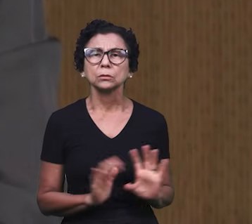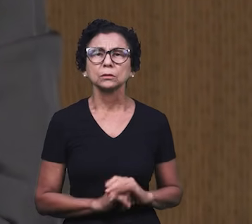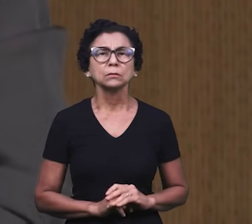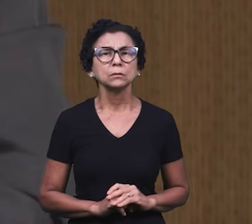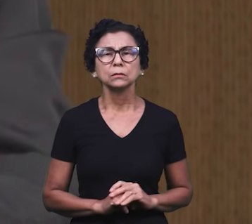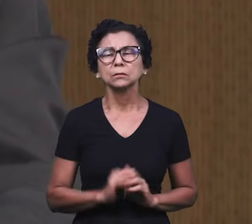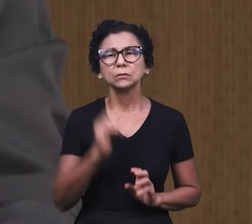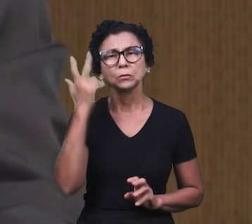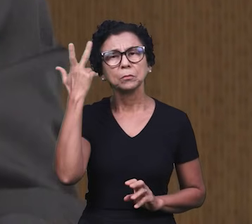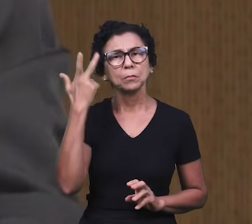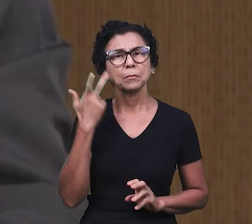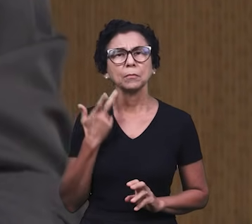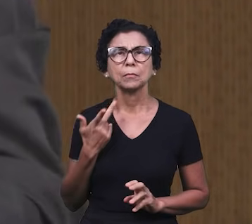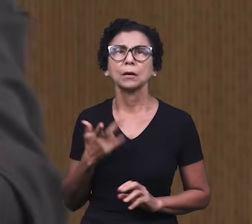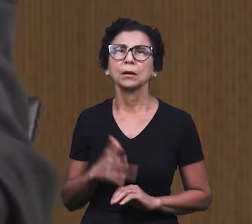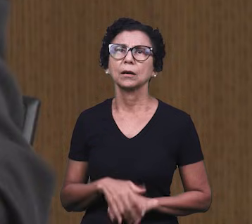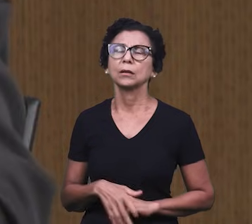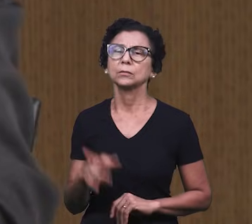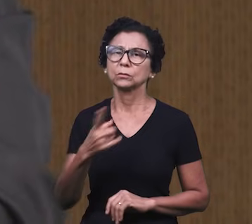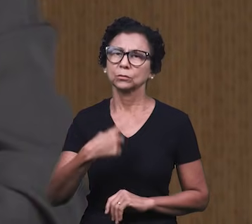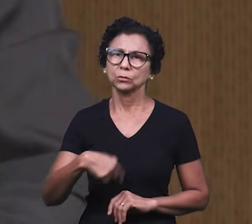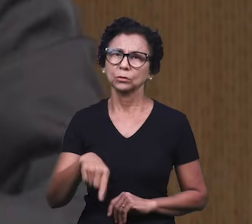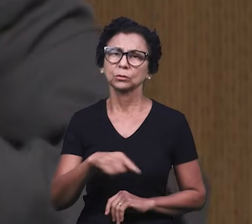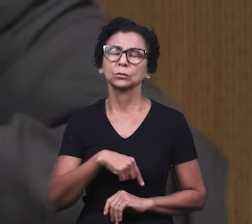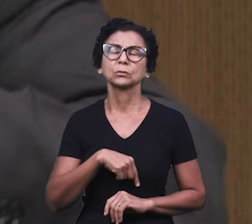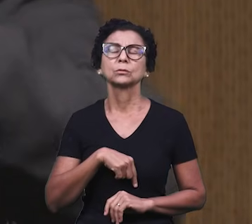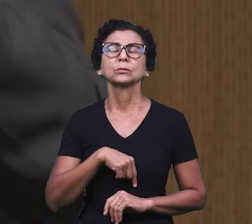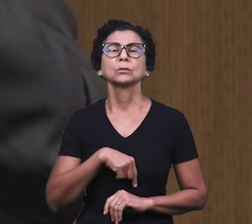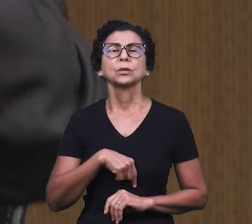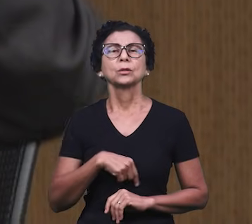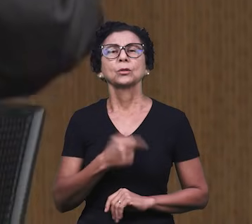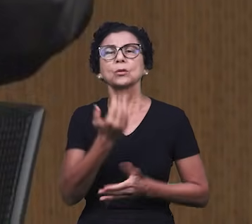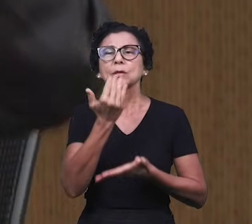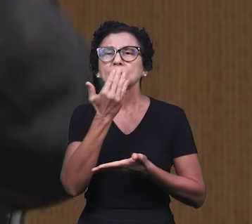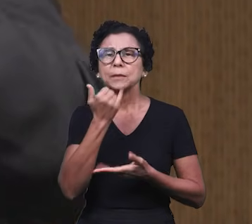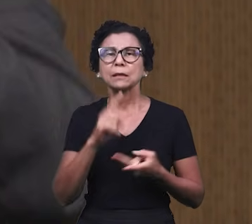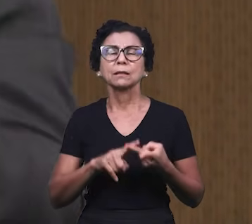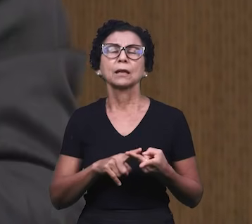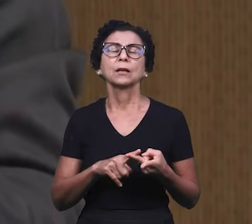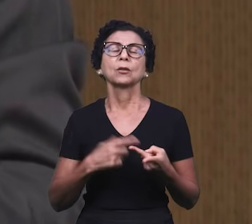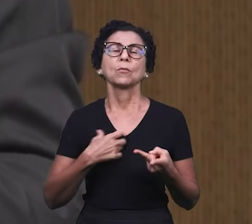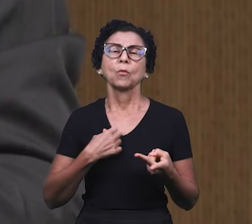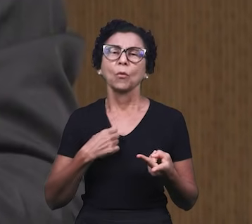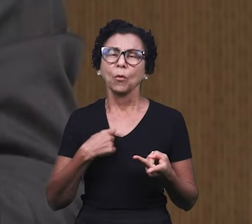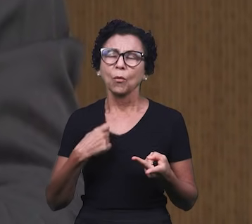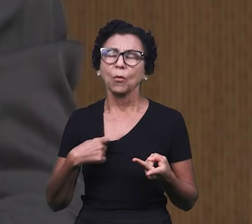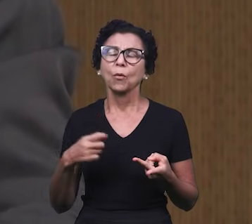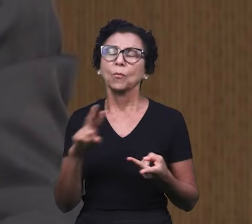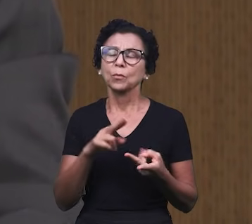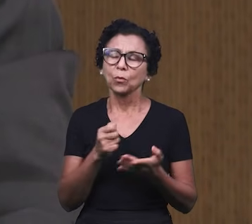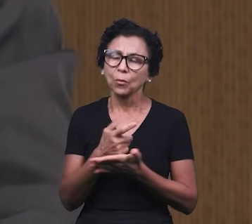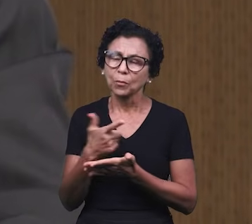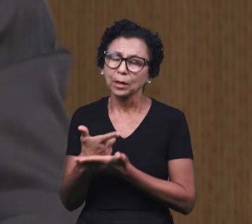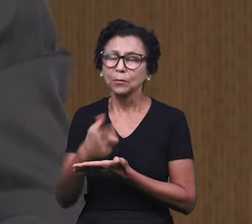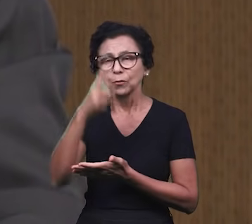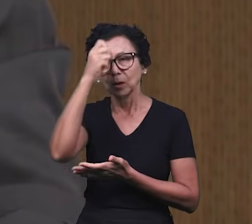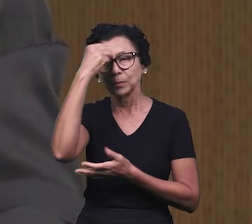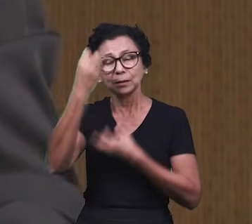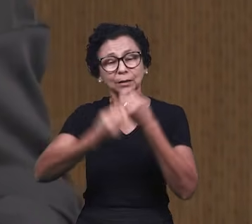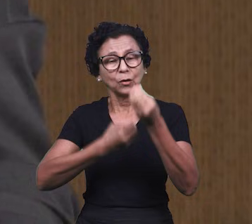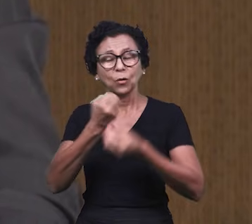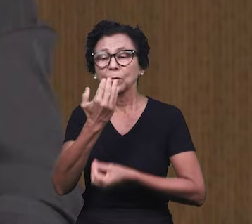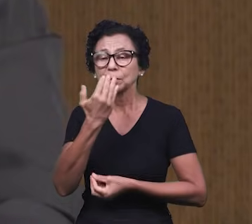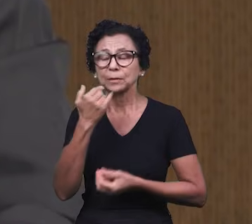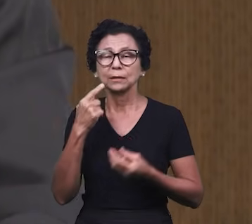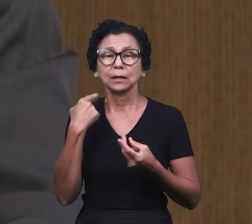dia a dia. O nosso povo se veste, o nosso povo se alimenta, o nosso povo, as irmãs se cuidam, então vão aprender da maneira certa,